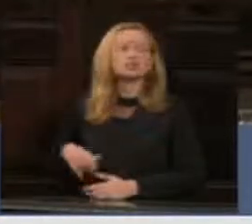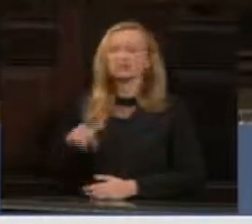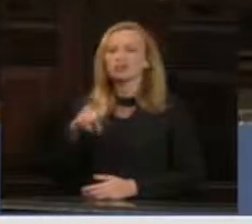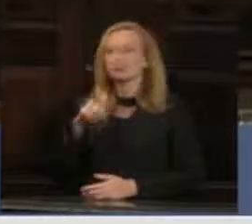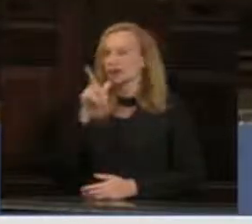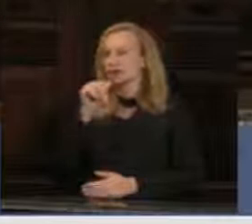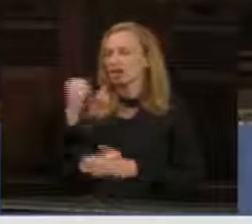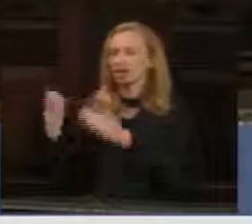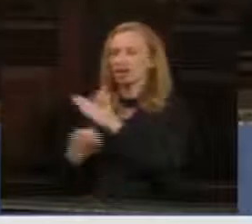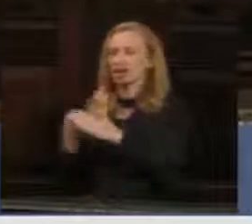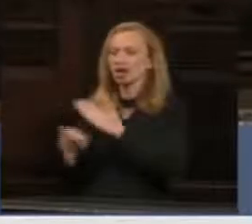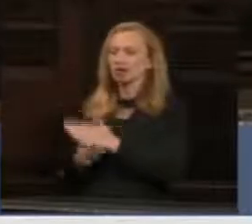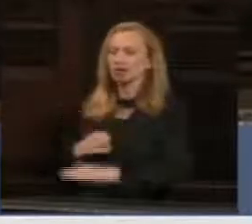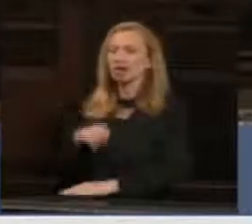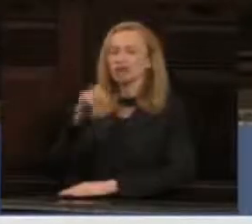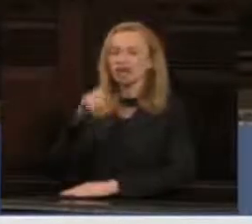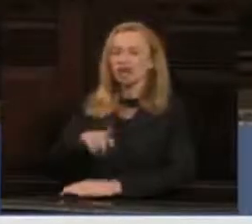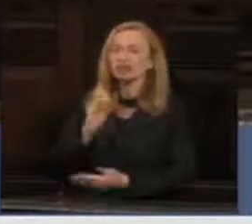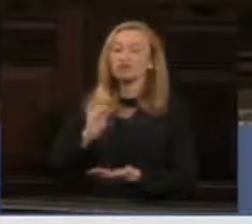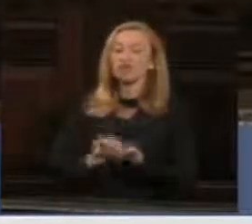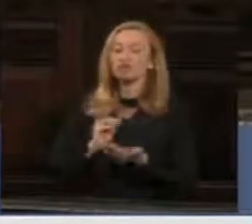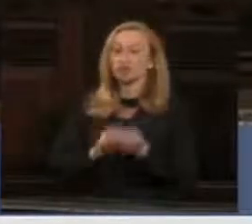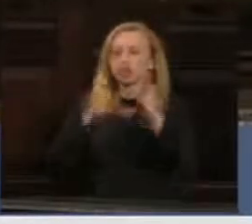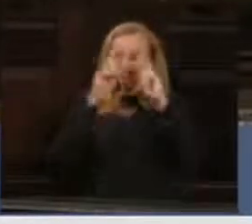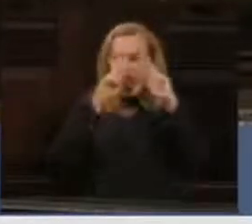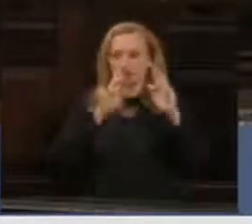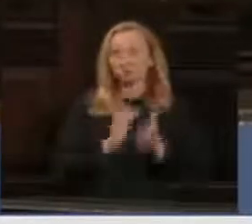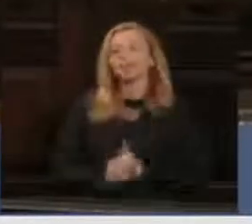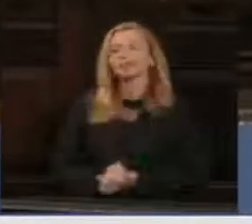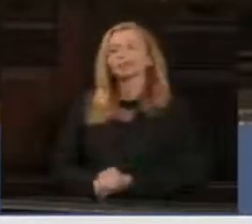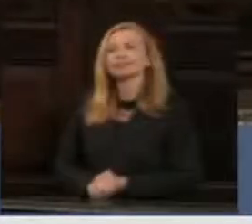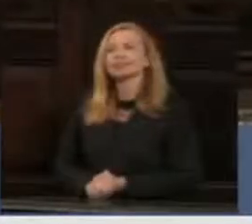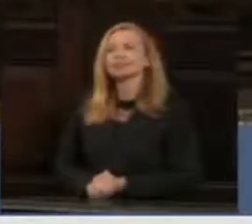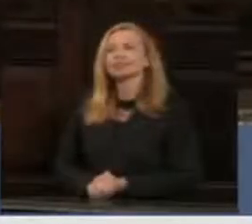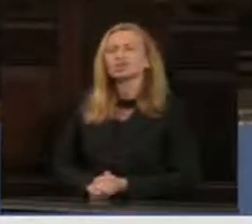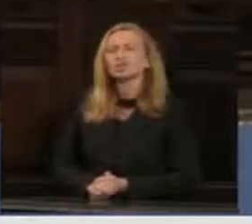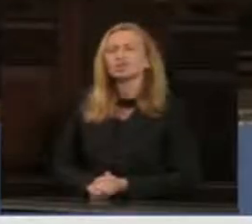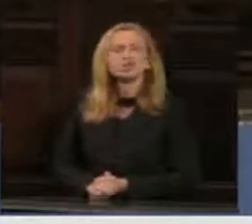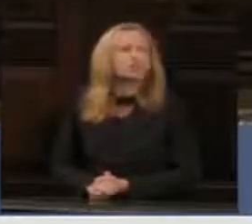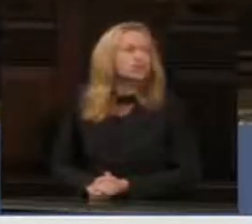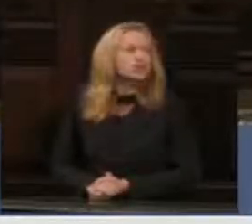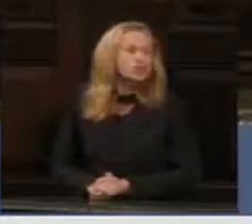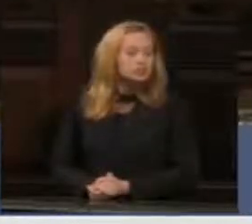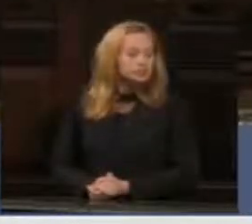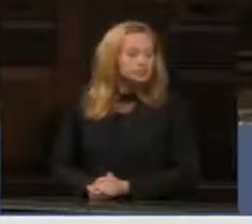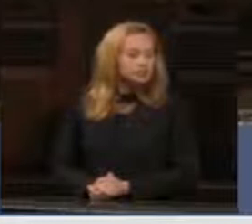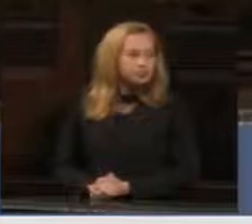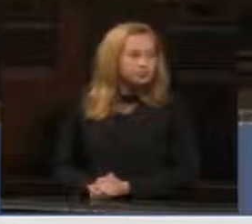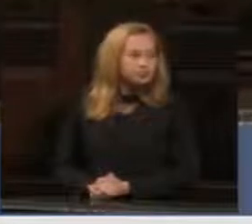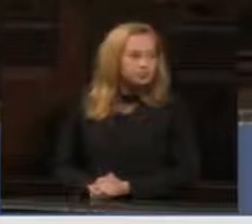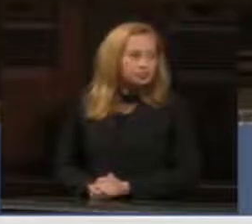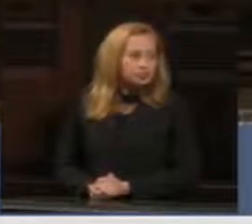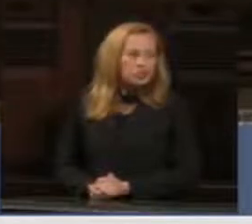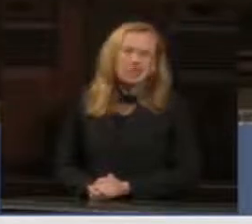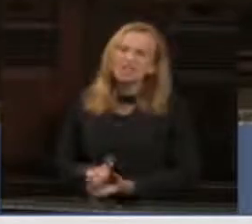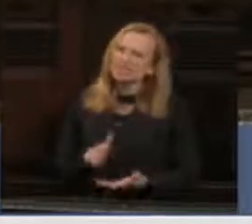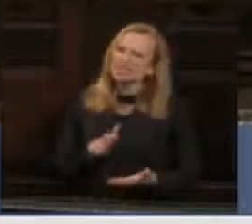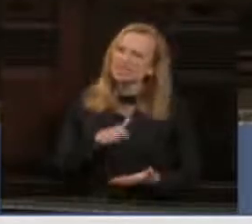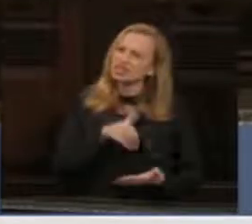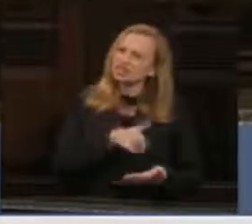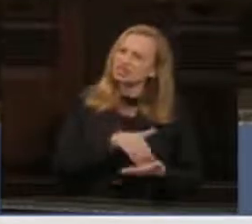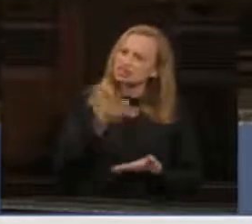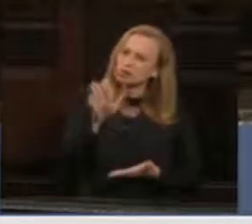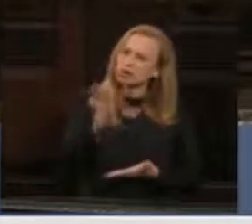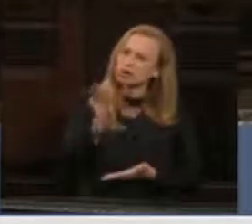ato de total irresponsabilidade. Numa medida só, senhor presidente, ele demite dos quadros